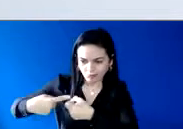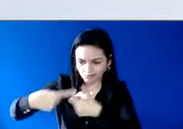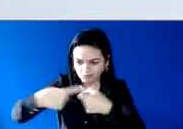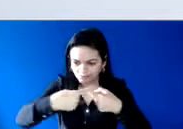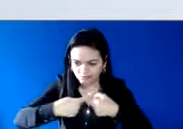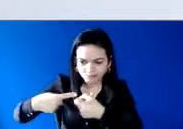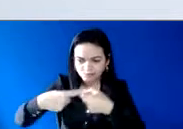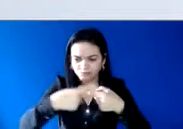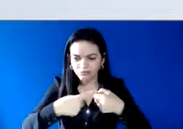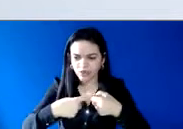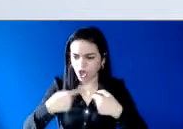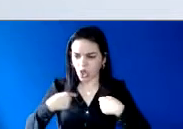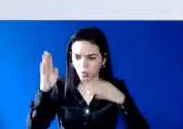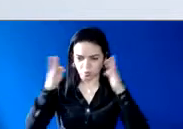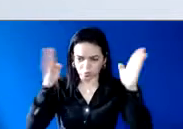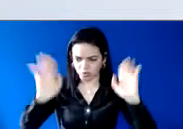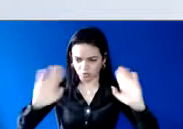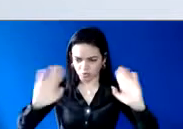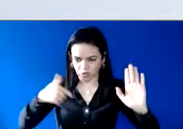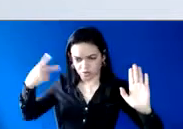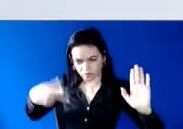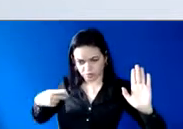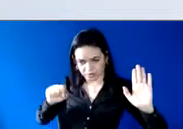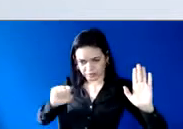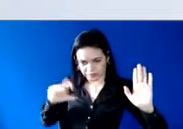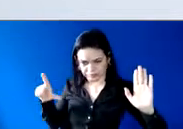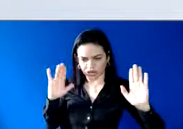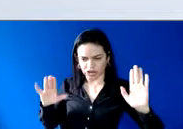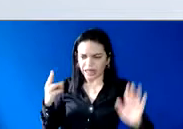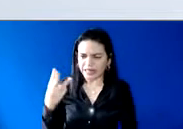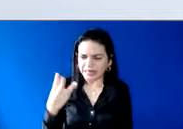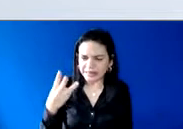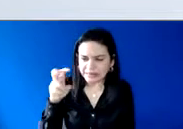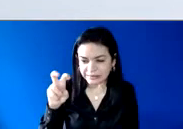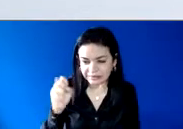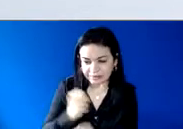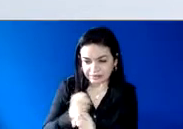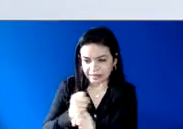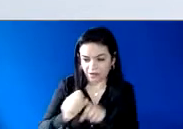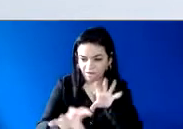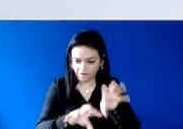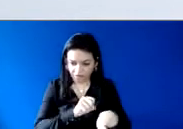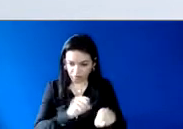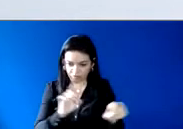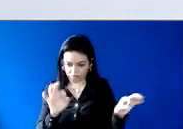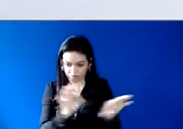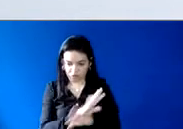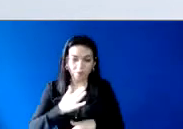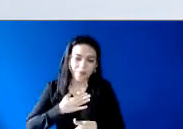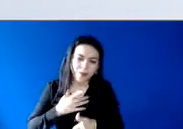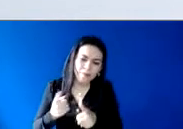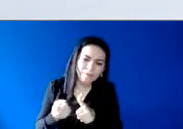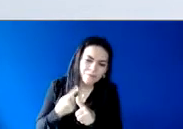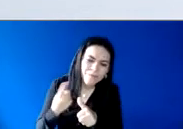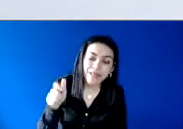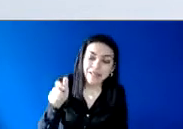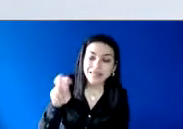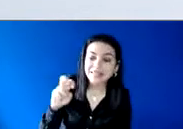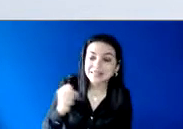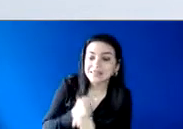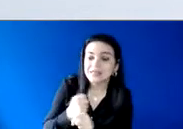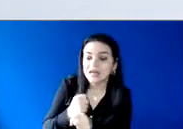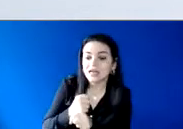anos, né, não estou mais lá, agora estou aqui, já vou fazer 35 anos de formado, então, os meus primeiros 15 anos como médico foram no